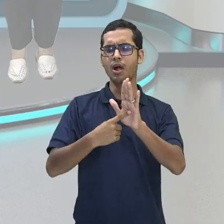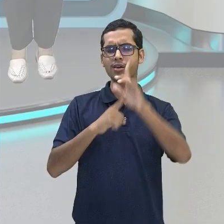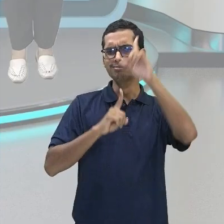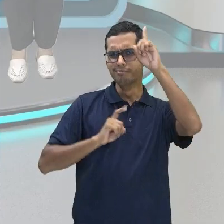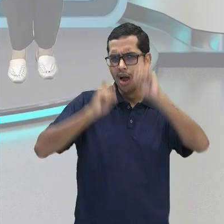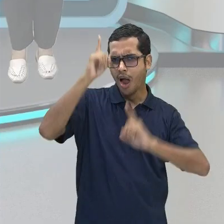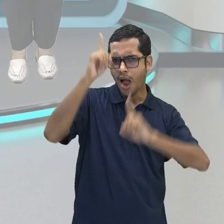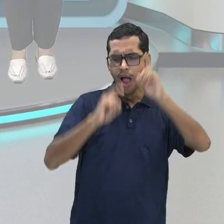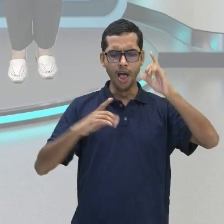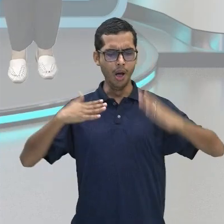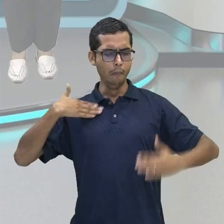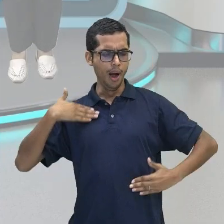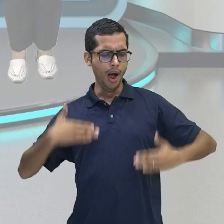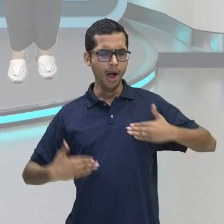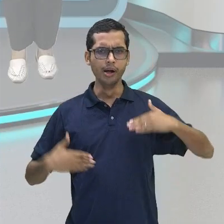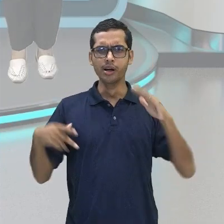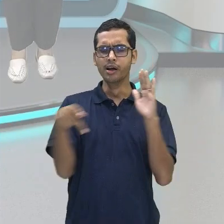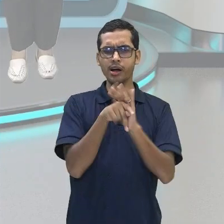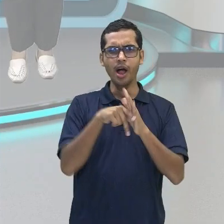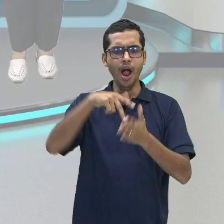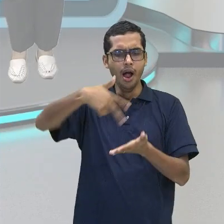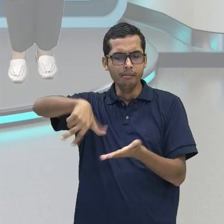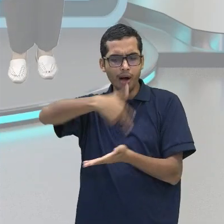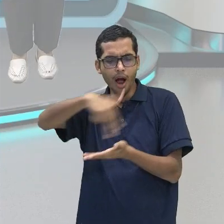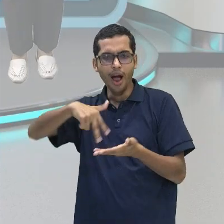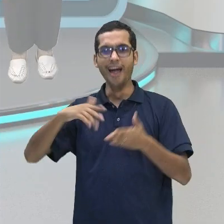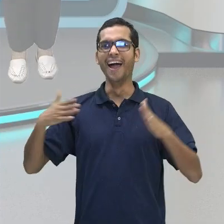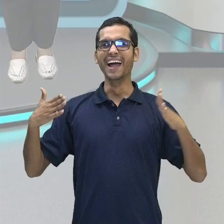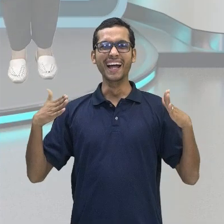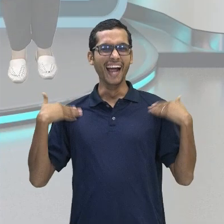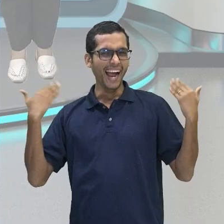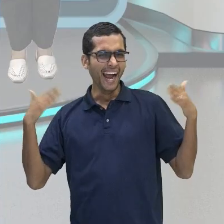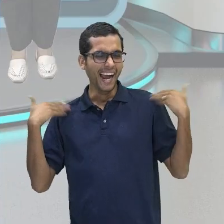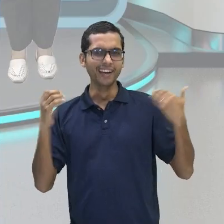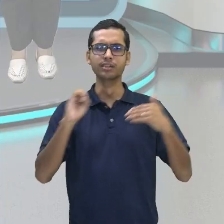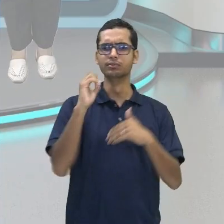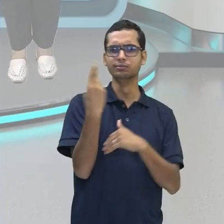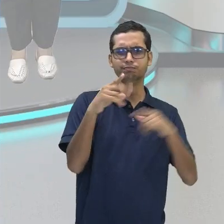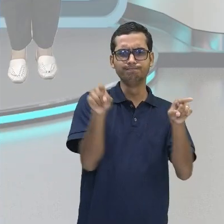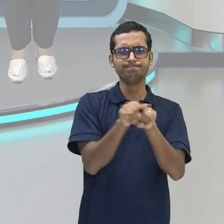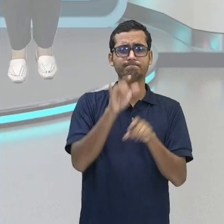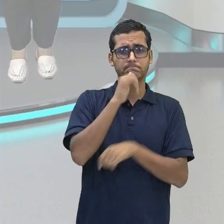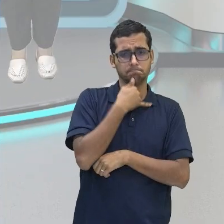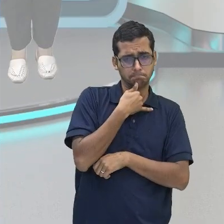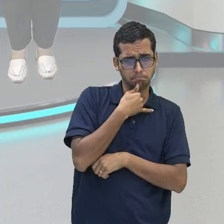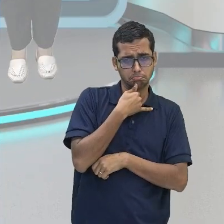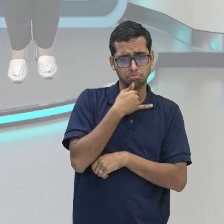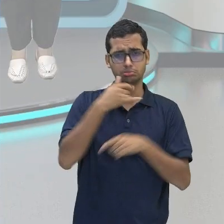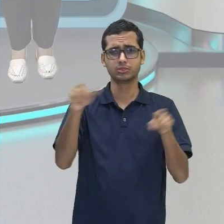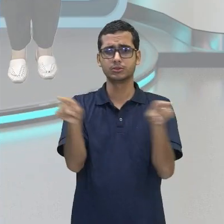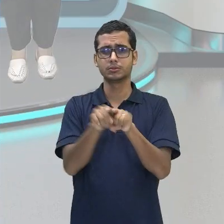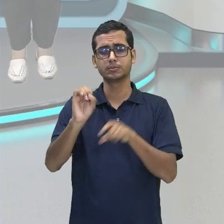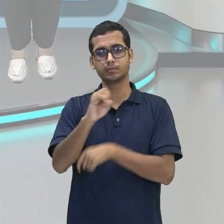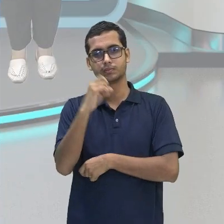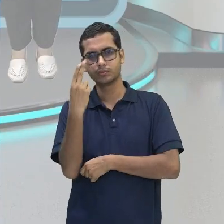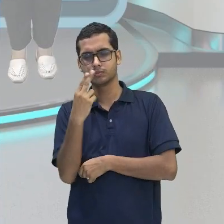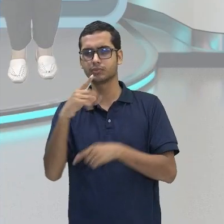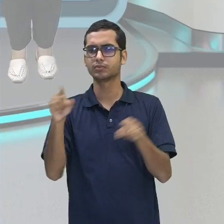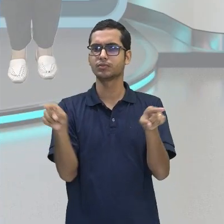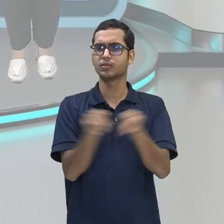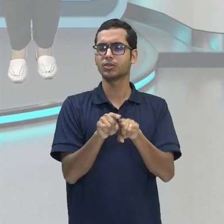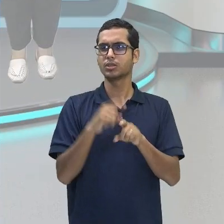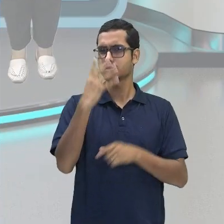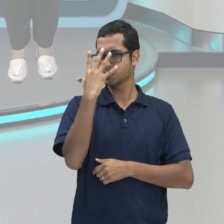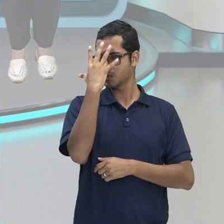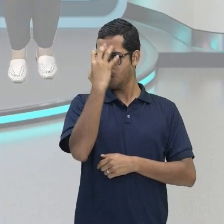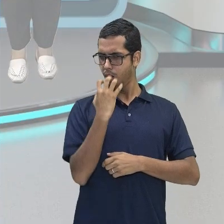acontece durante a dança, quando é algo mais alegre, ou mais triste, ou mais tenso, enfim. Mesmo que os